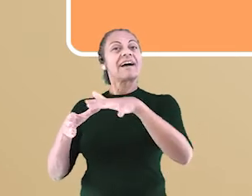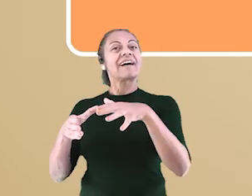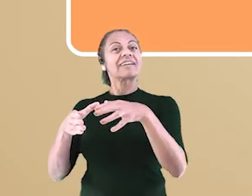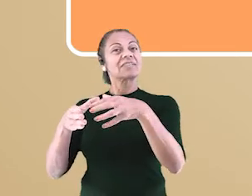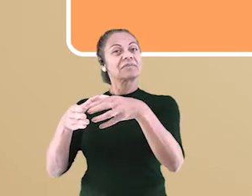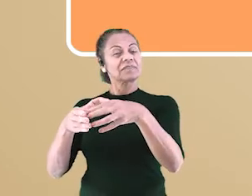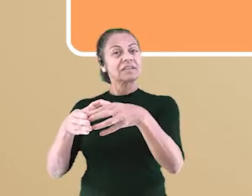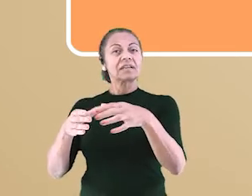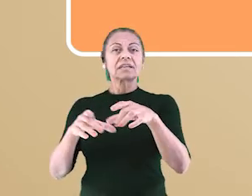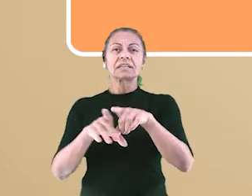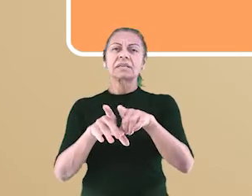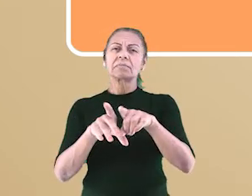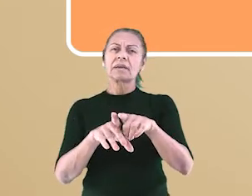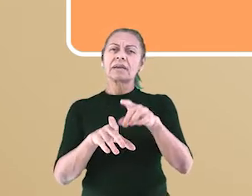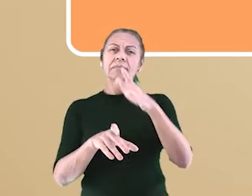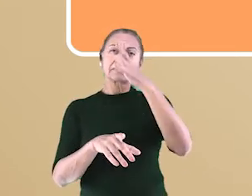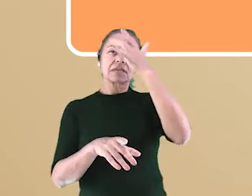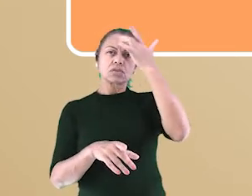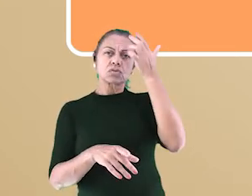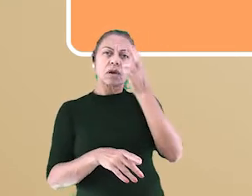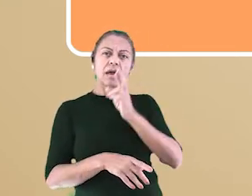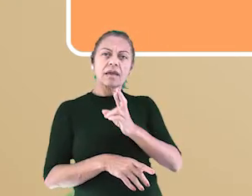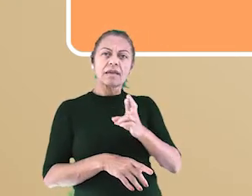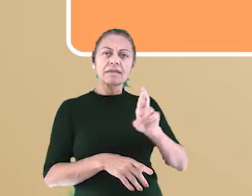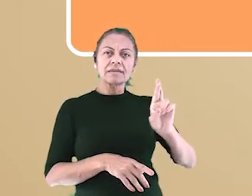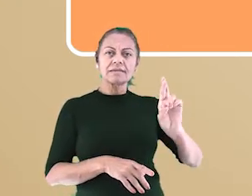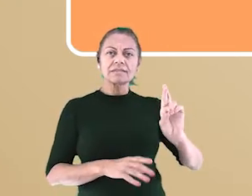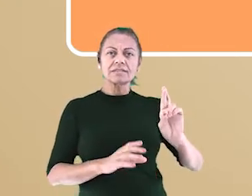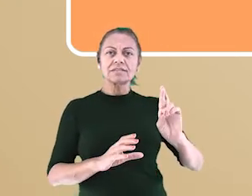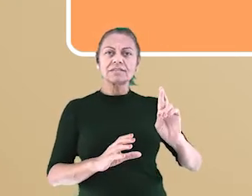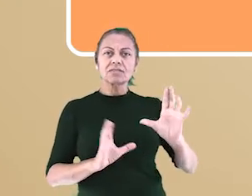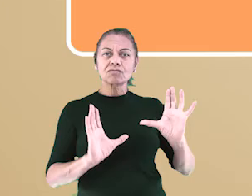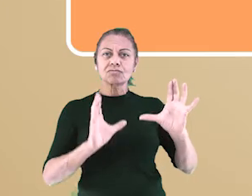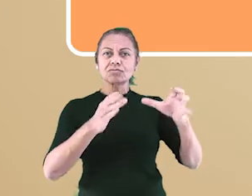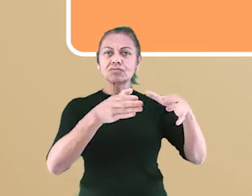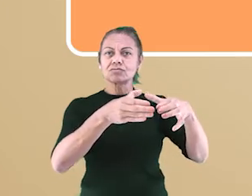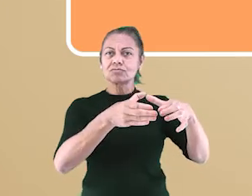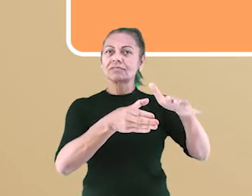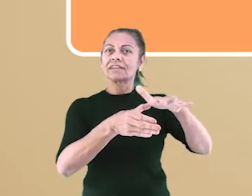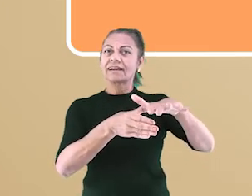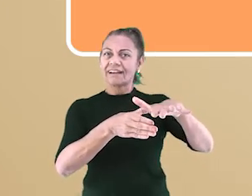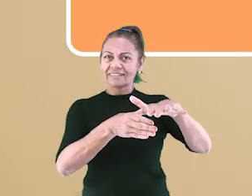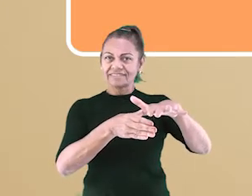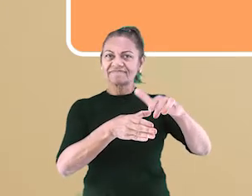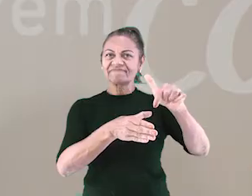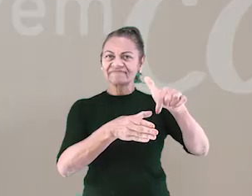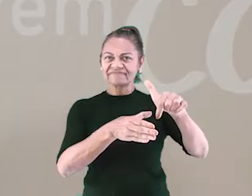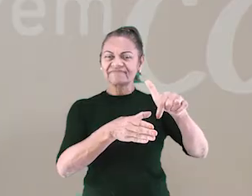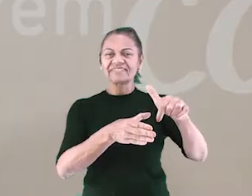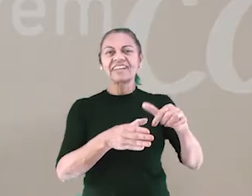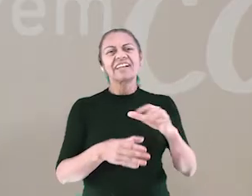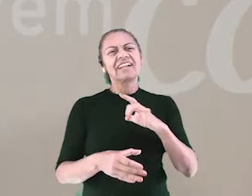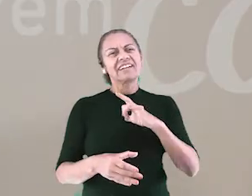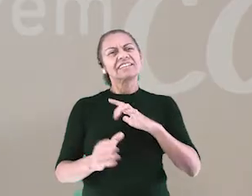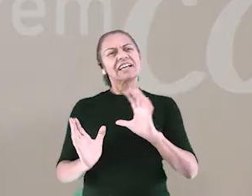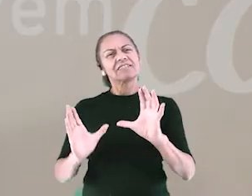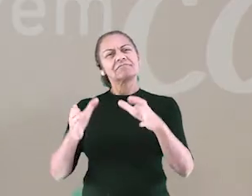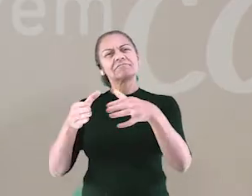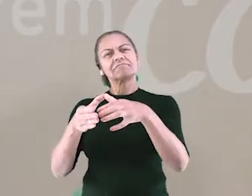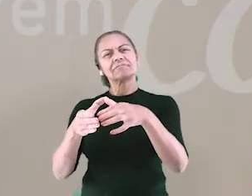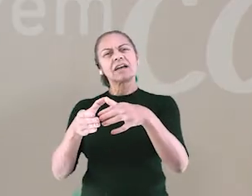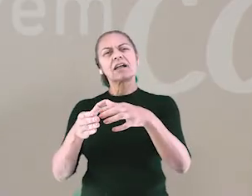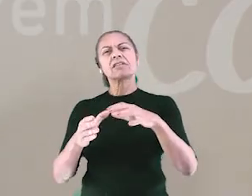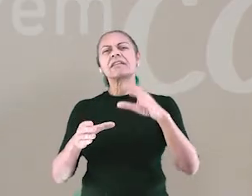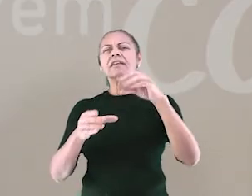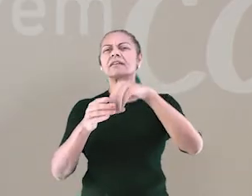em pessoas que têm uma mesma religião. Elas formam uma comunidade. Existem diversas